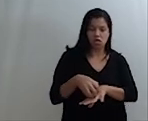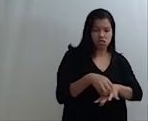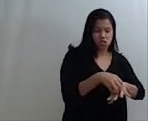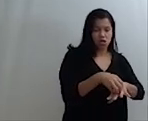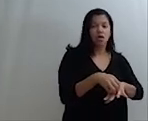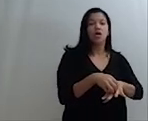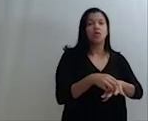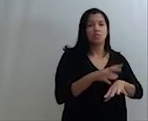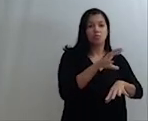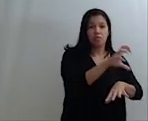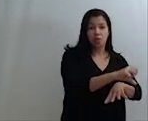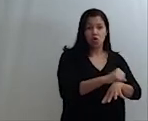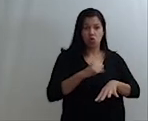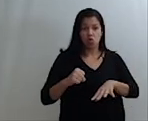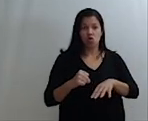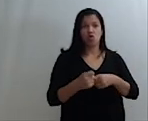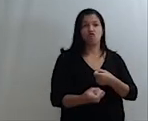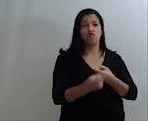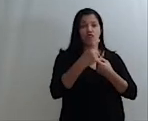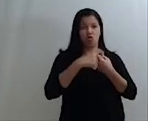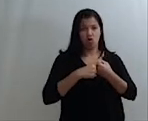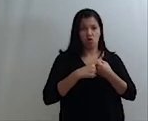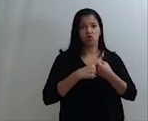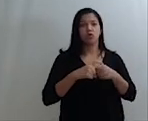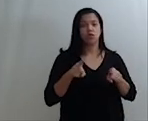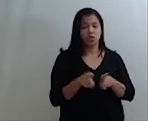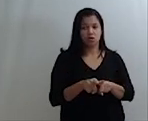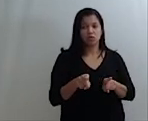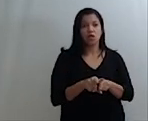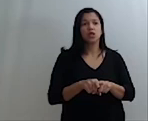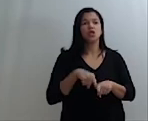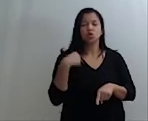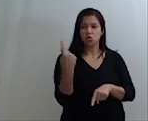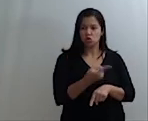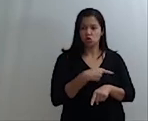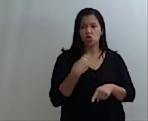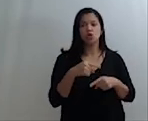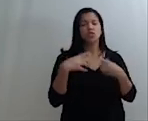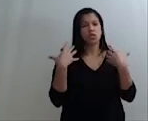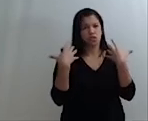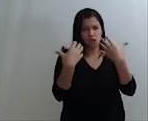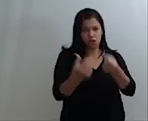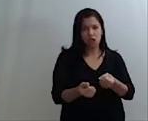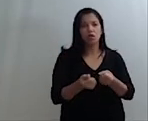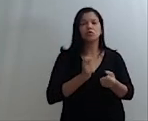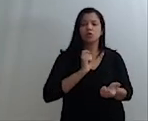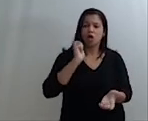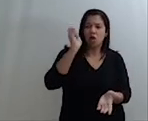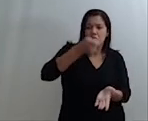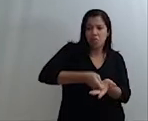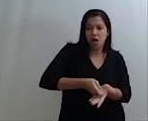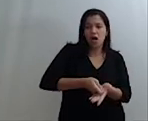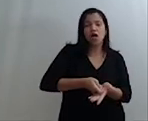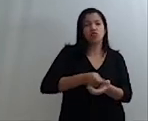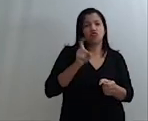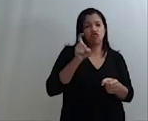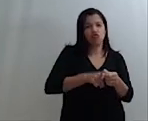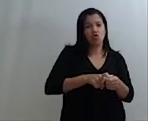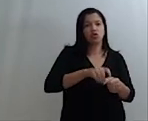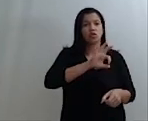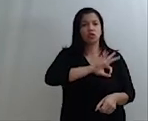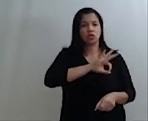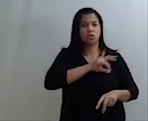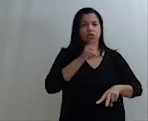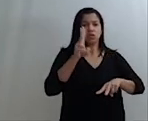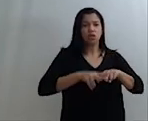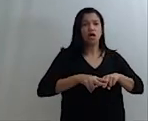caminhão pertencente ao paciente nós nos propusemos a pagar fiança enfim as circunstâncias aqui são muito